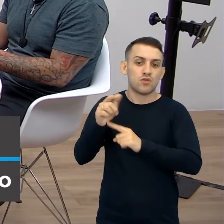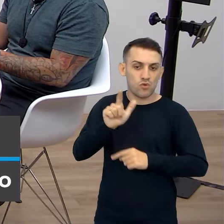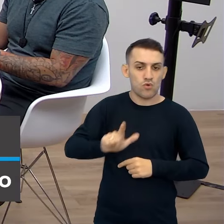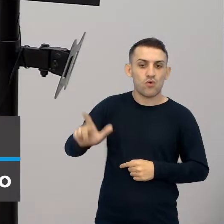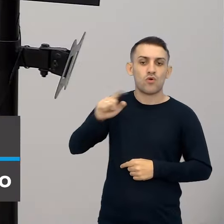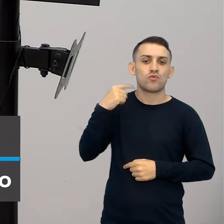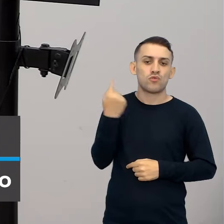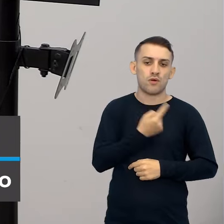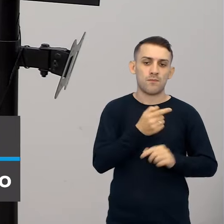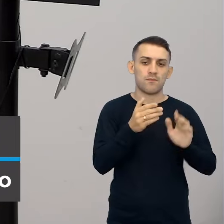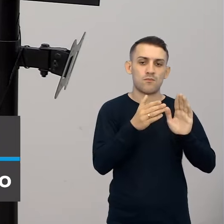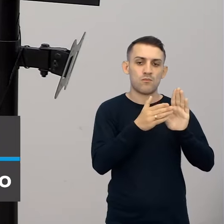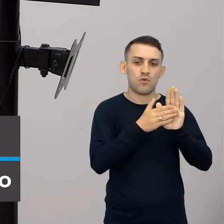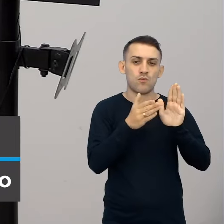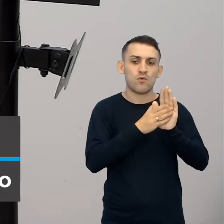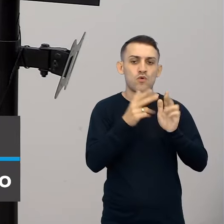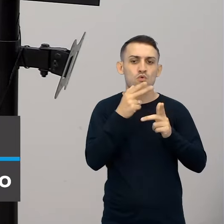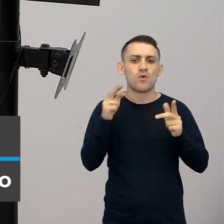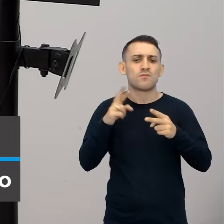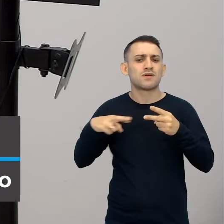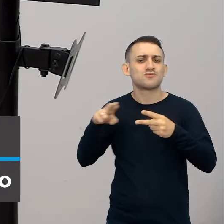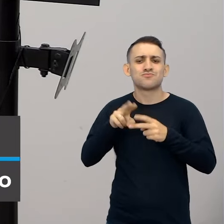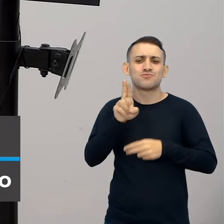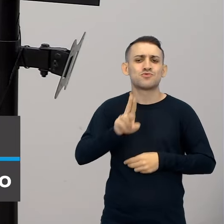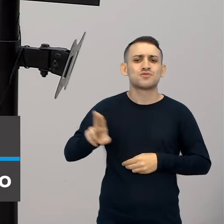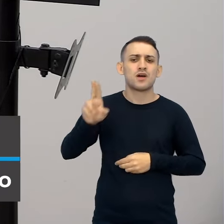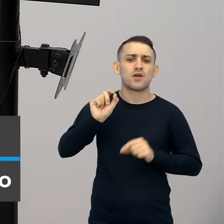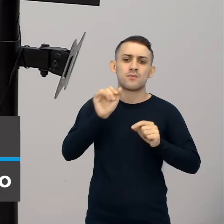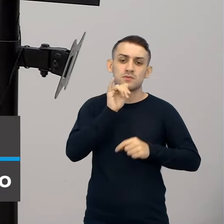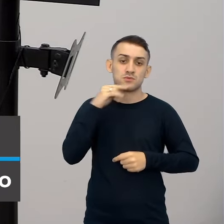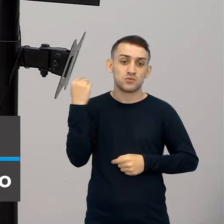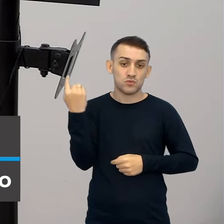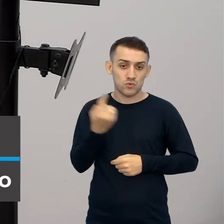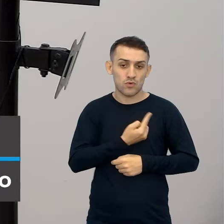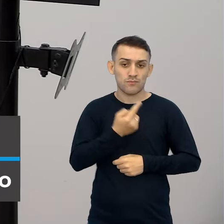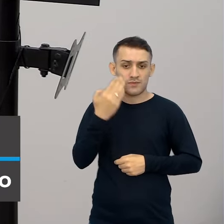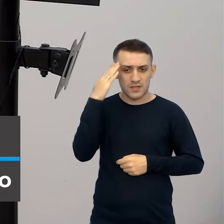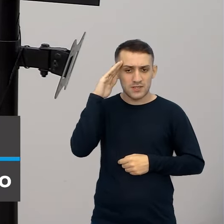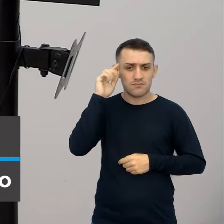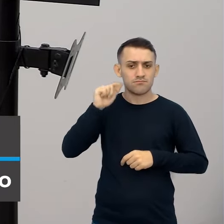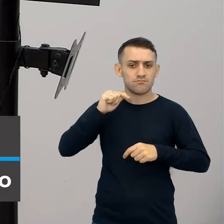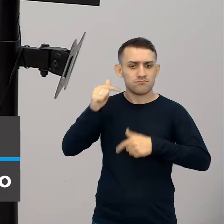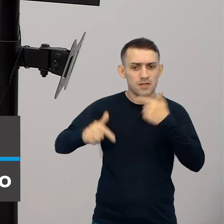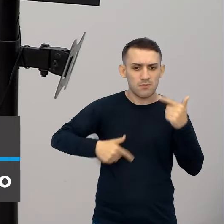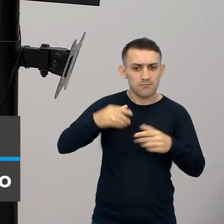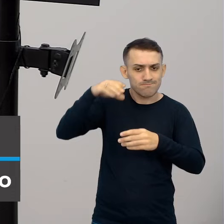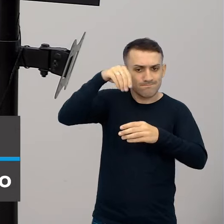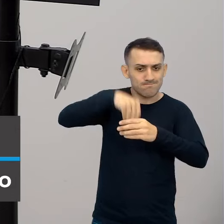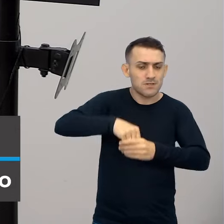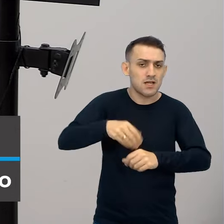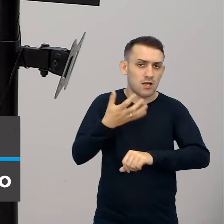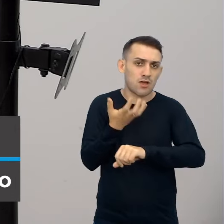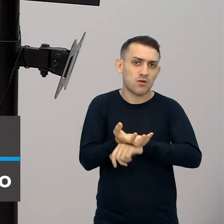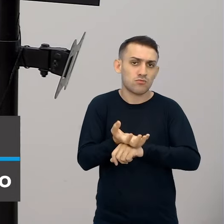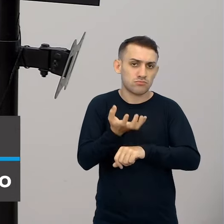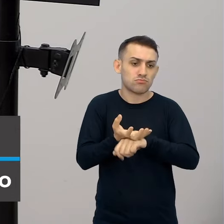propõe algumas coisas, que recurso que eu vou usar. Então, eu acho que quando a gente entende que eu estou trabalhando dentro de um